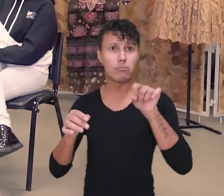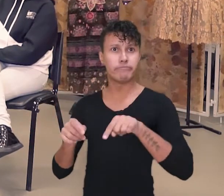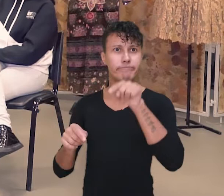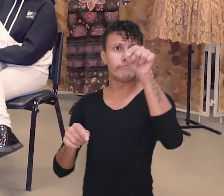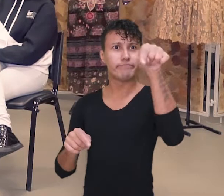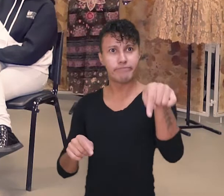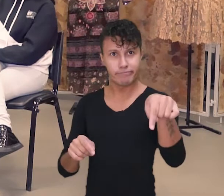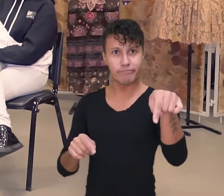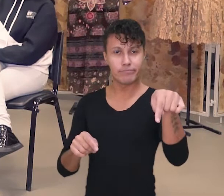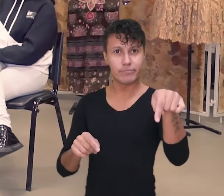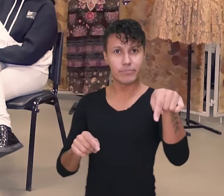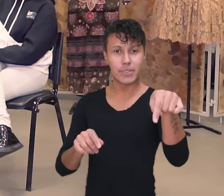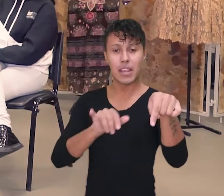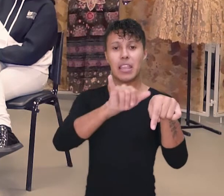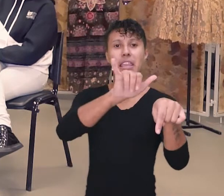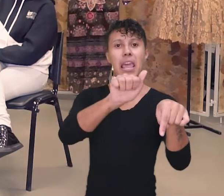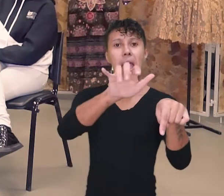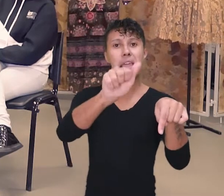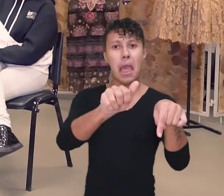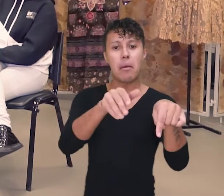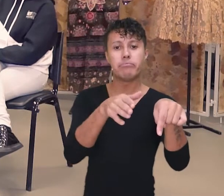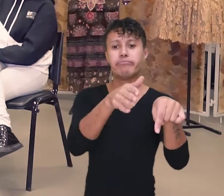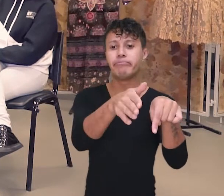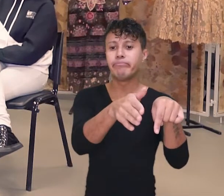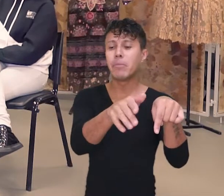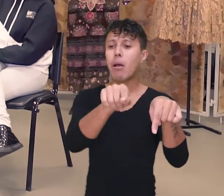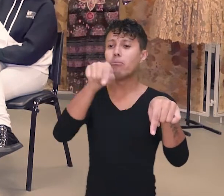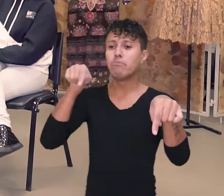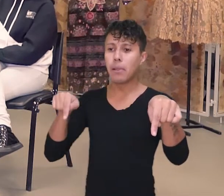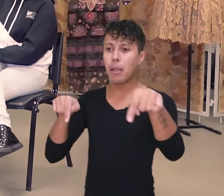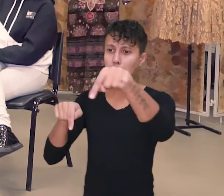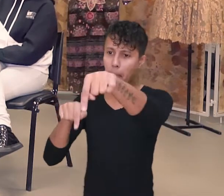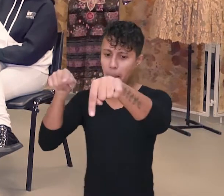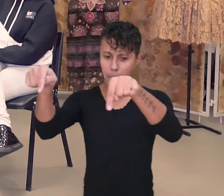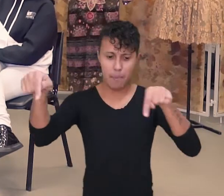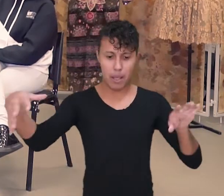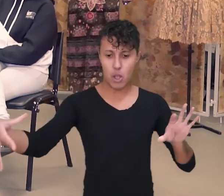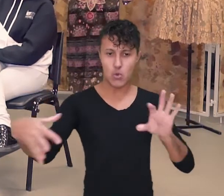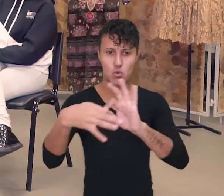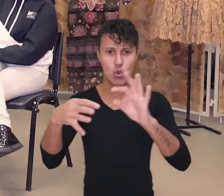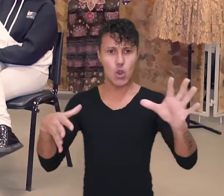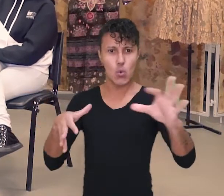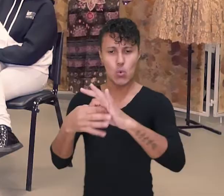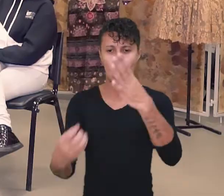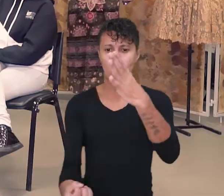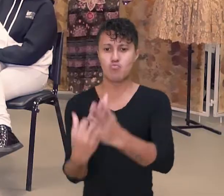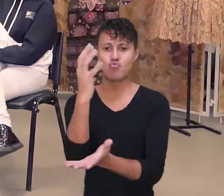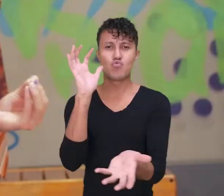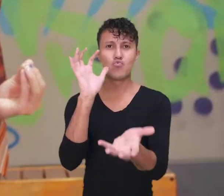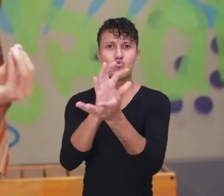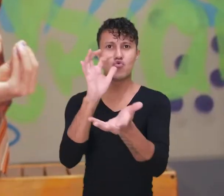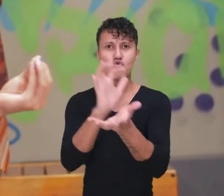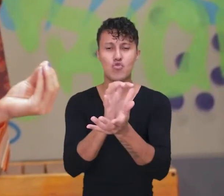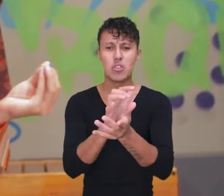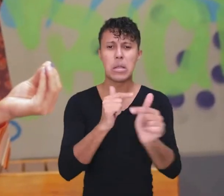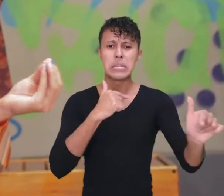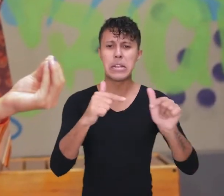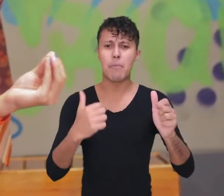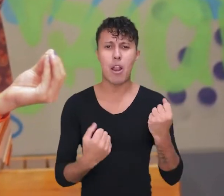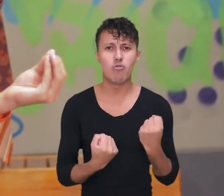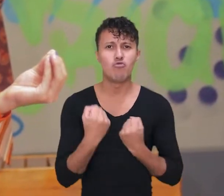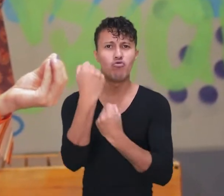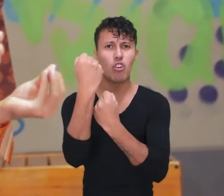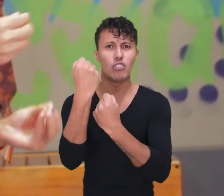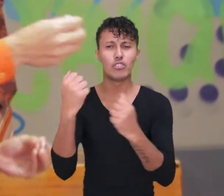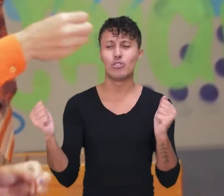outra pessoa que mora perto da Alameda Yaya, e nisso a gente cria um grupo e a gente consegue fortalecer os nossos trabalhos,